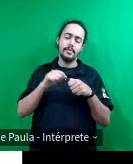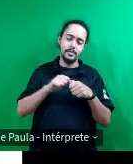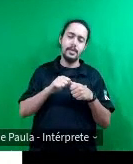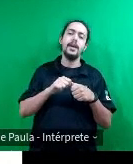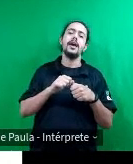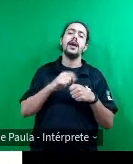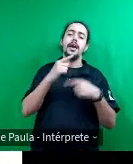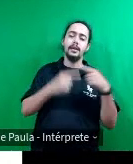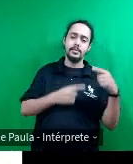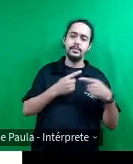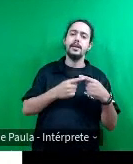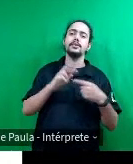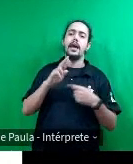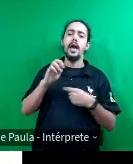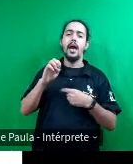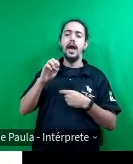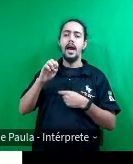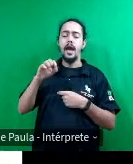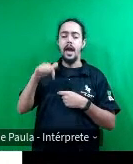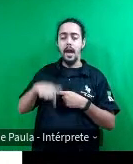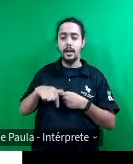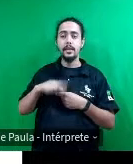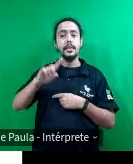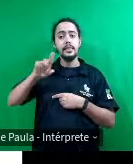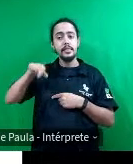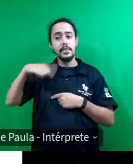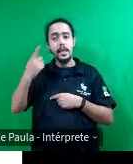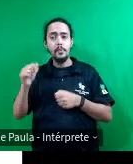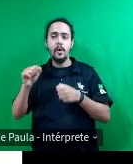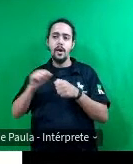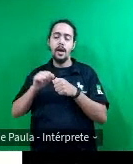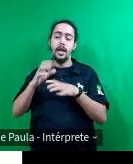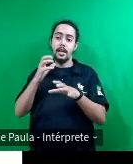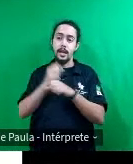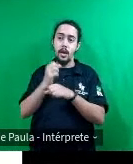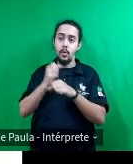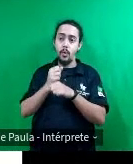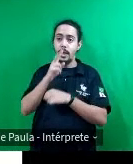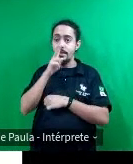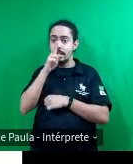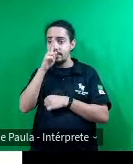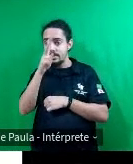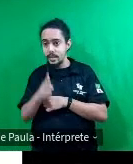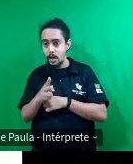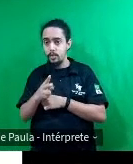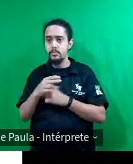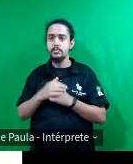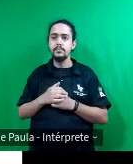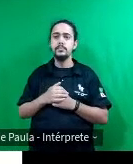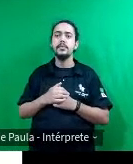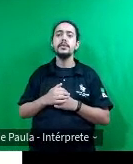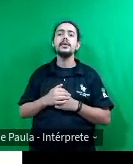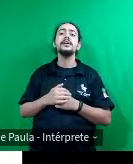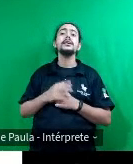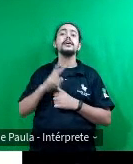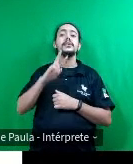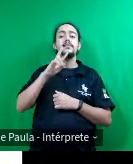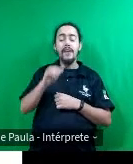eu faço o cálculo da tensão sobre a resistência equivalente, que vai ser a mesma